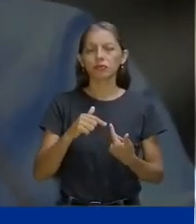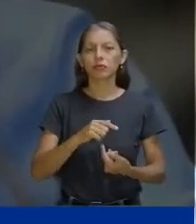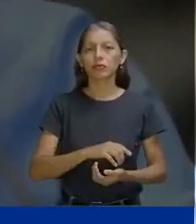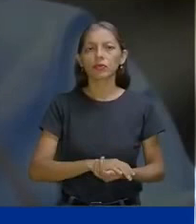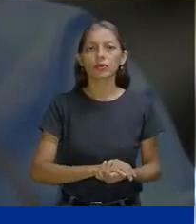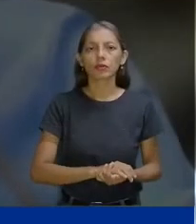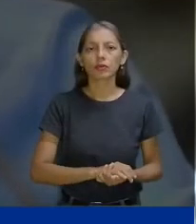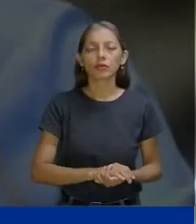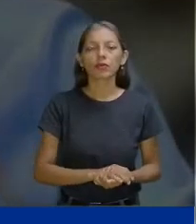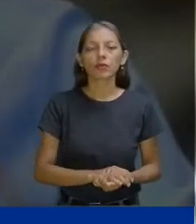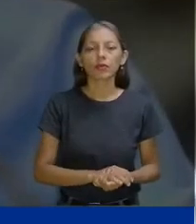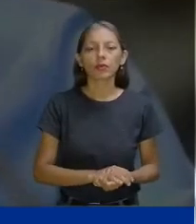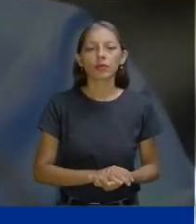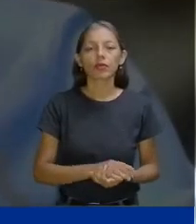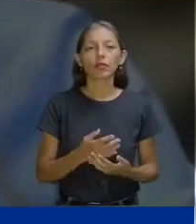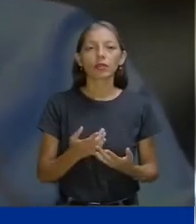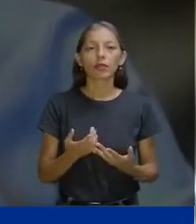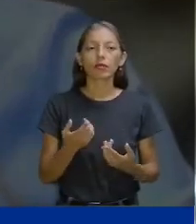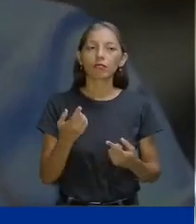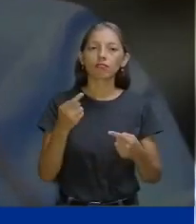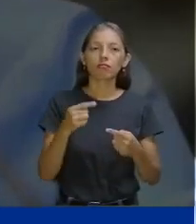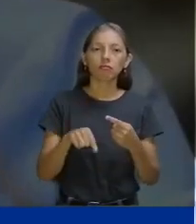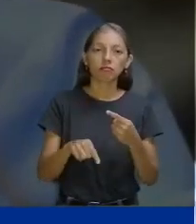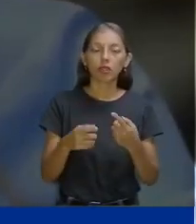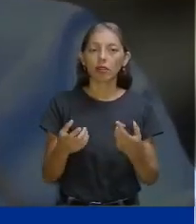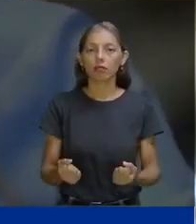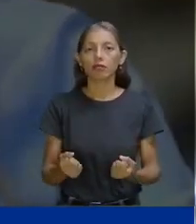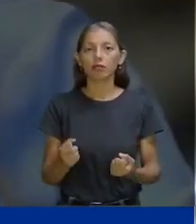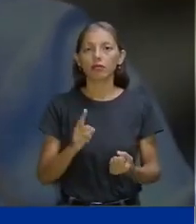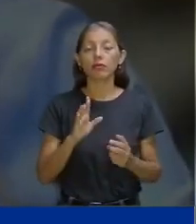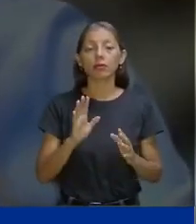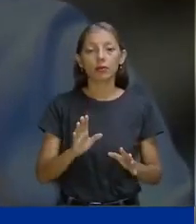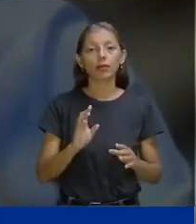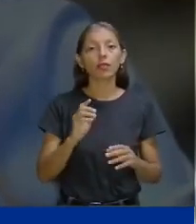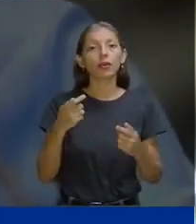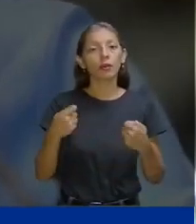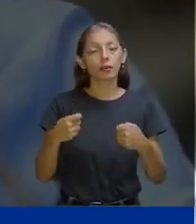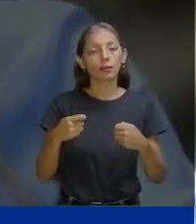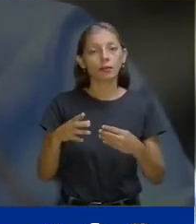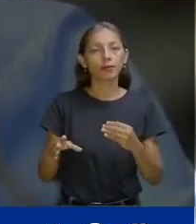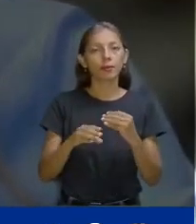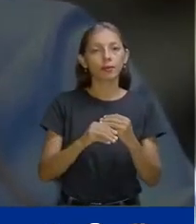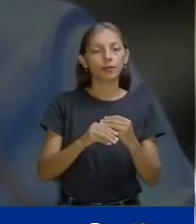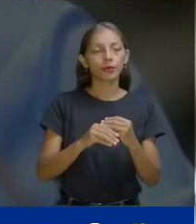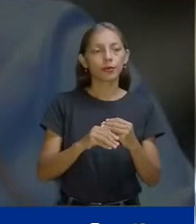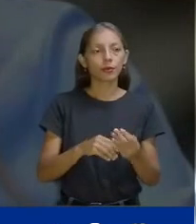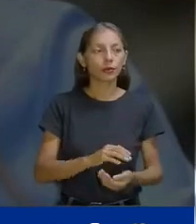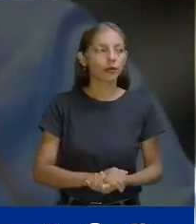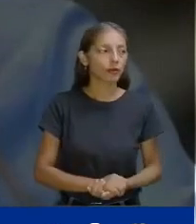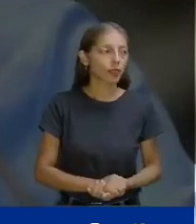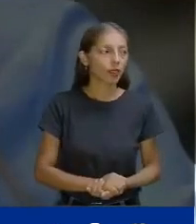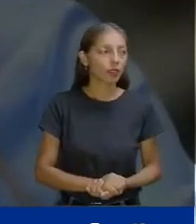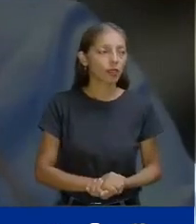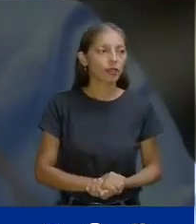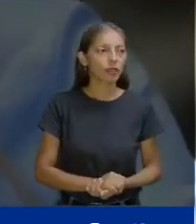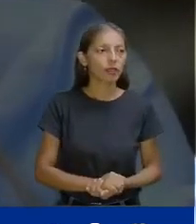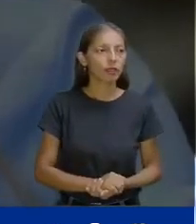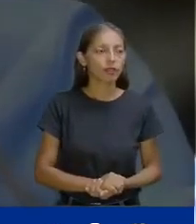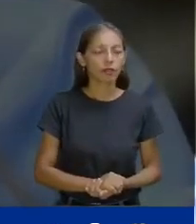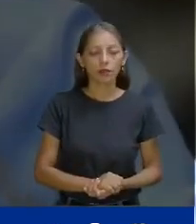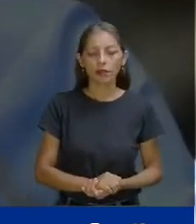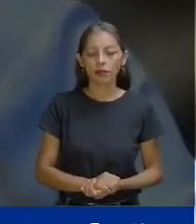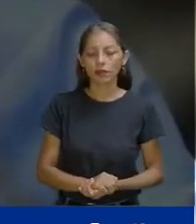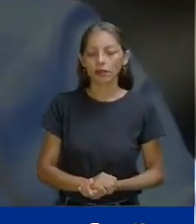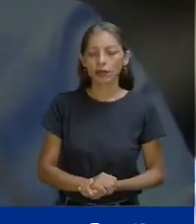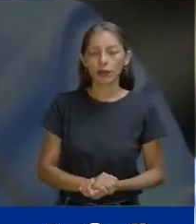seria capaz de desaprovar as contas, mas tão somente gerar anotações com ressalvas. Então, por esse entendimento,